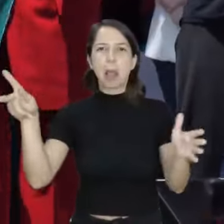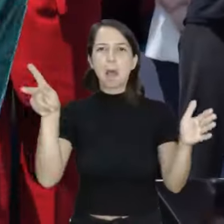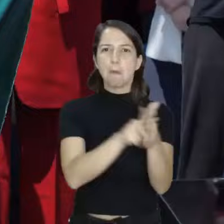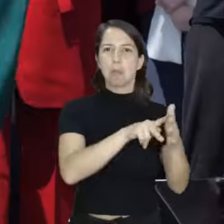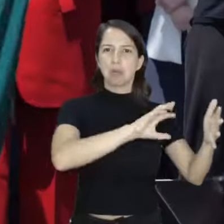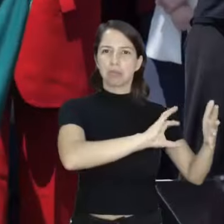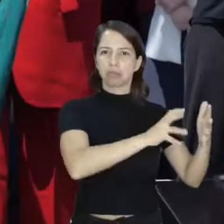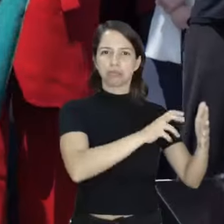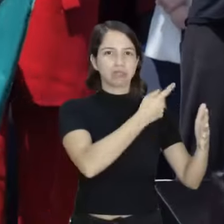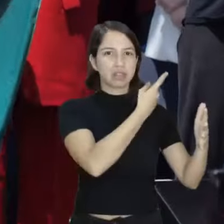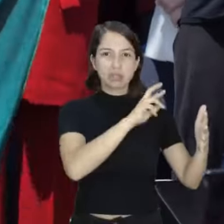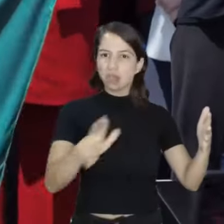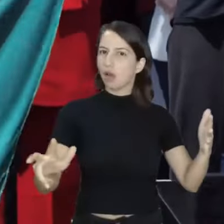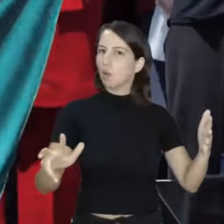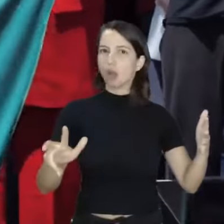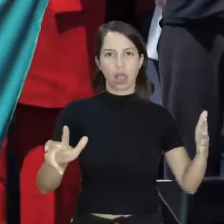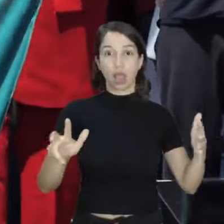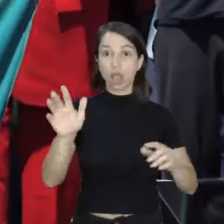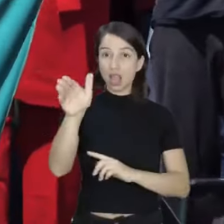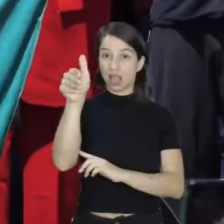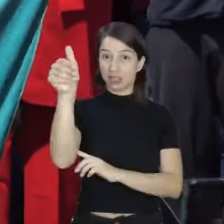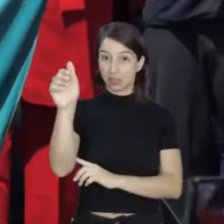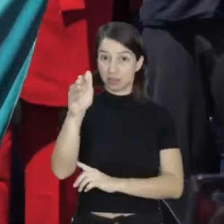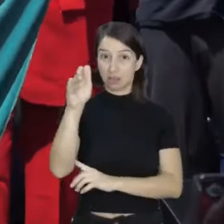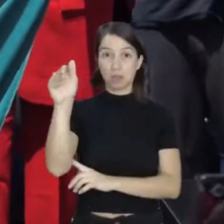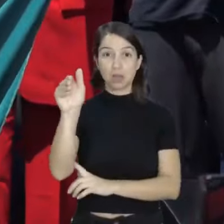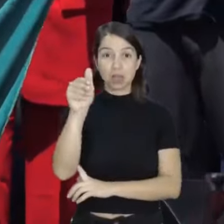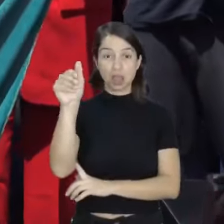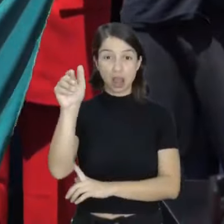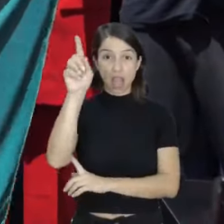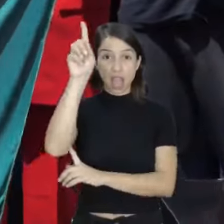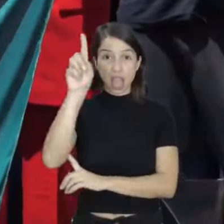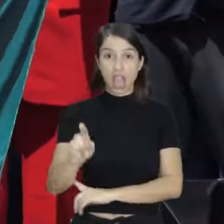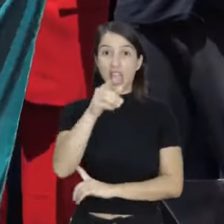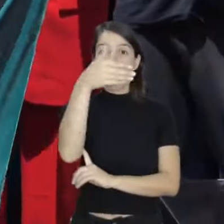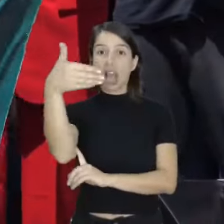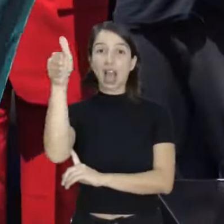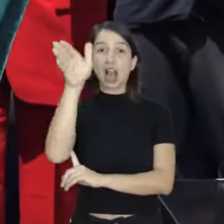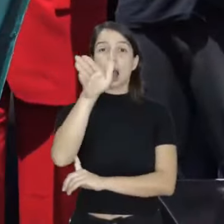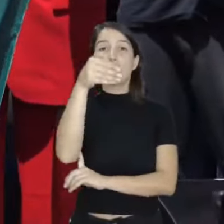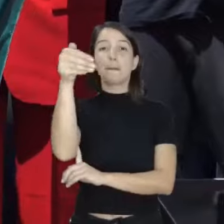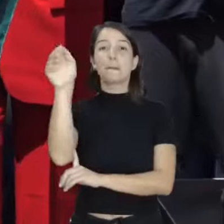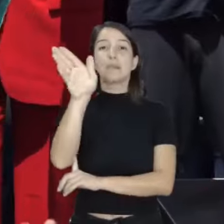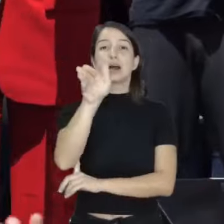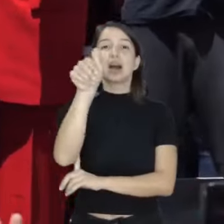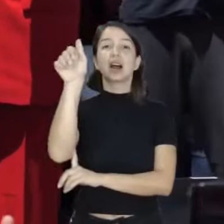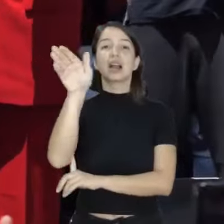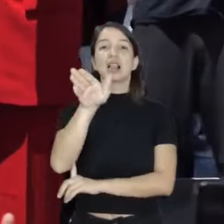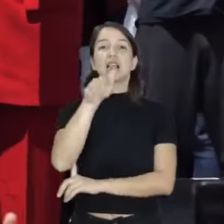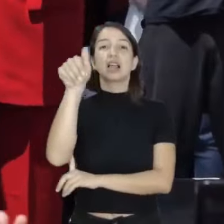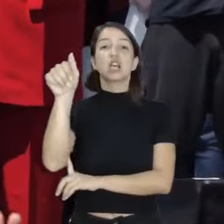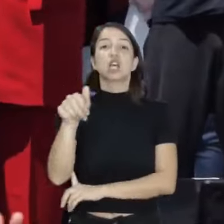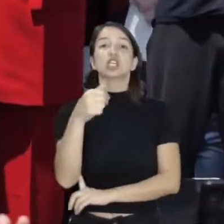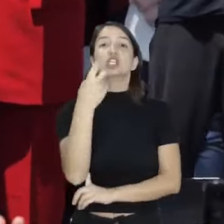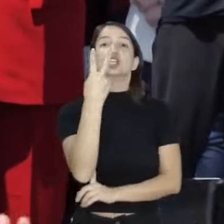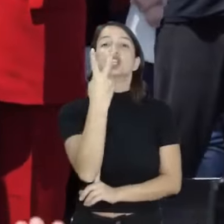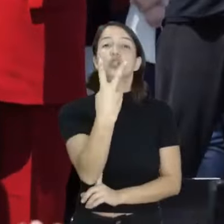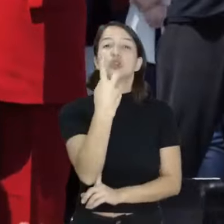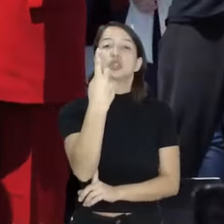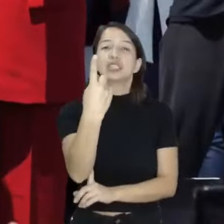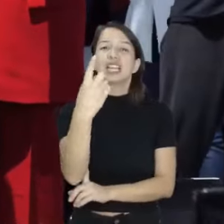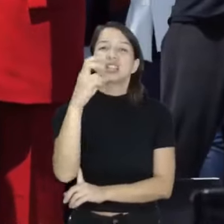bandeira aqui é a bandeira de 215 milhões de brasileiros que amam este